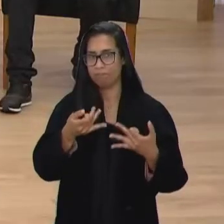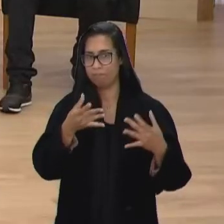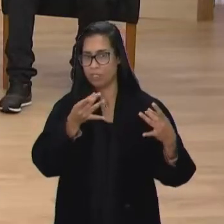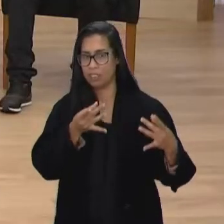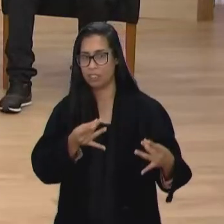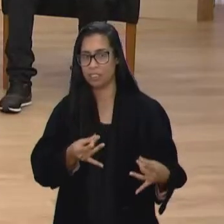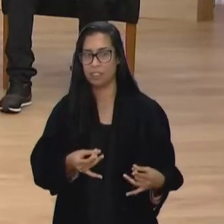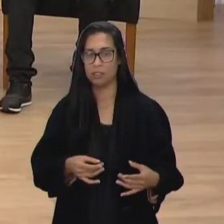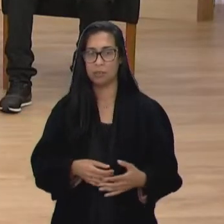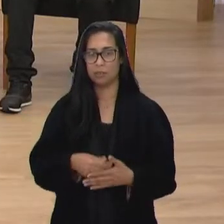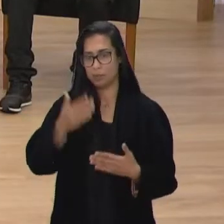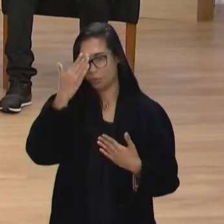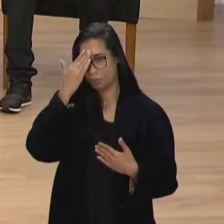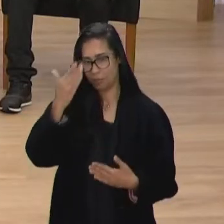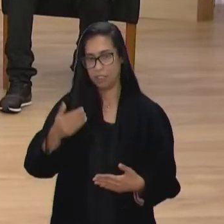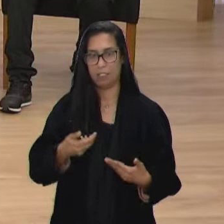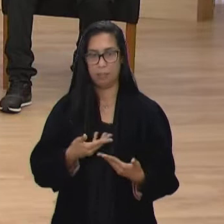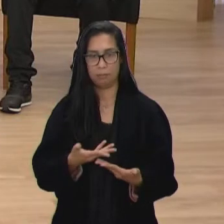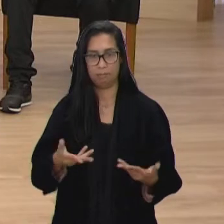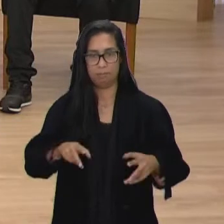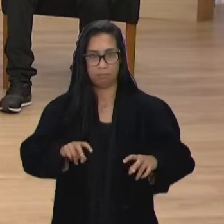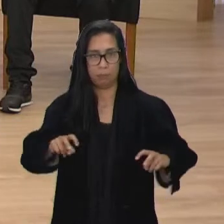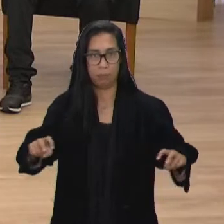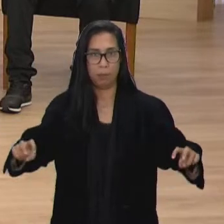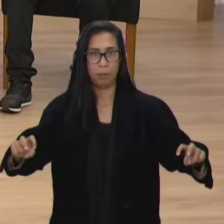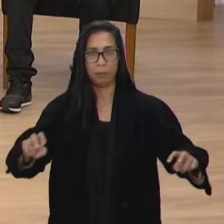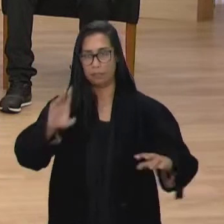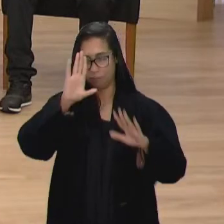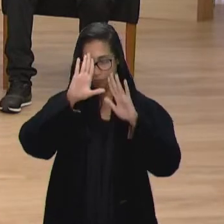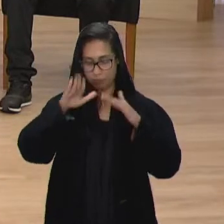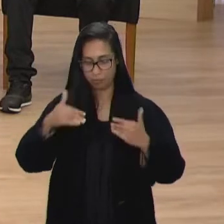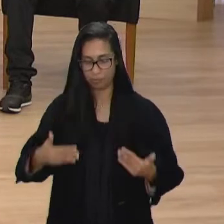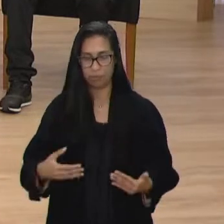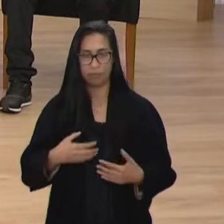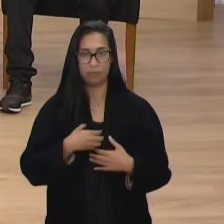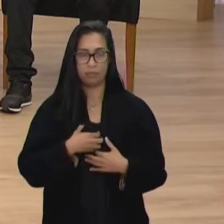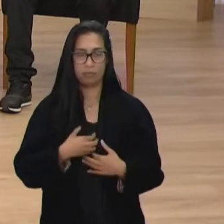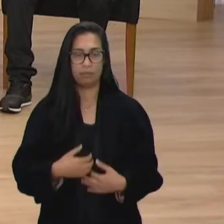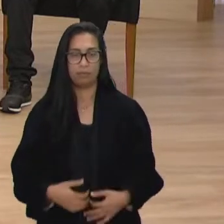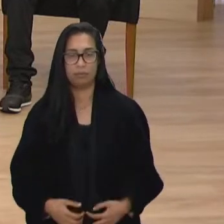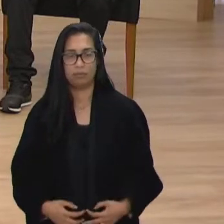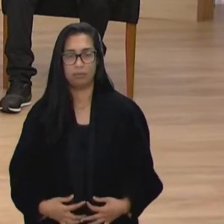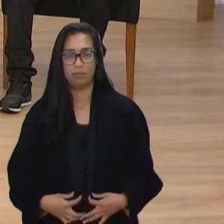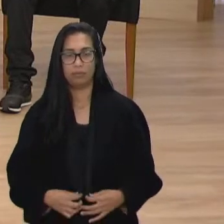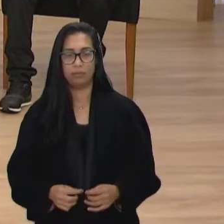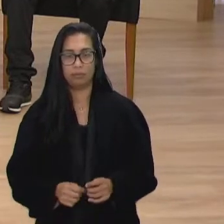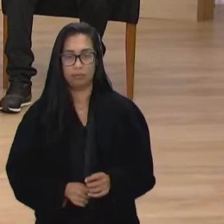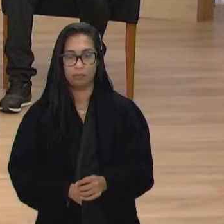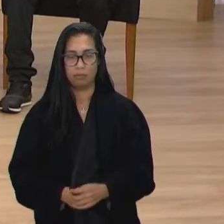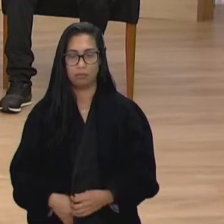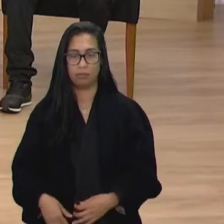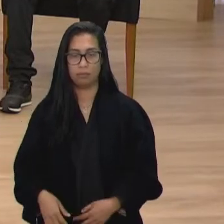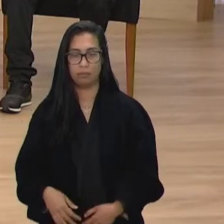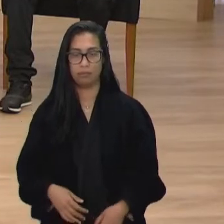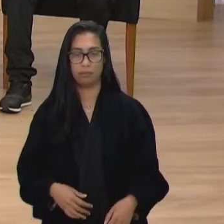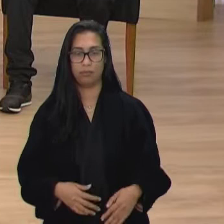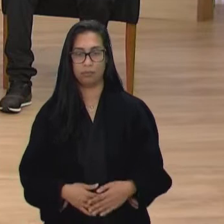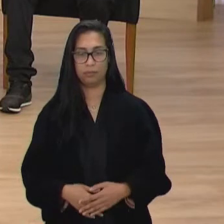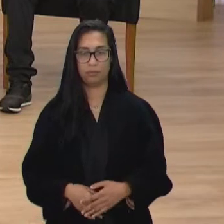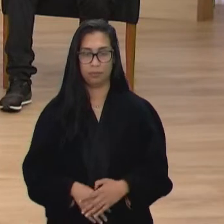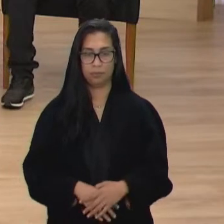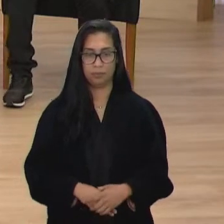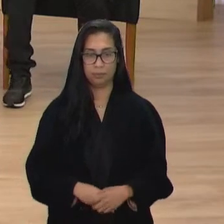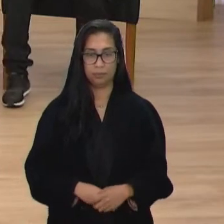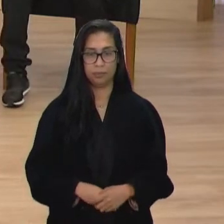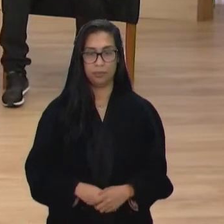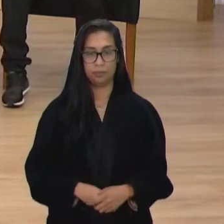obrigado aí pela presença de vocês, nos sentimos honrados em recebê-los aqui. E aí, primeiramente, Felipe, olha